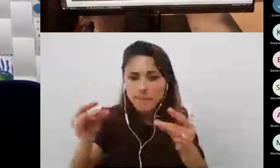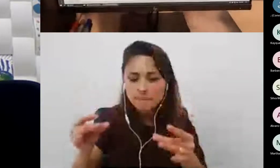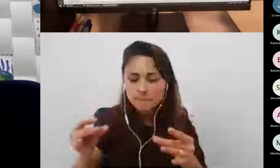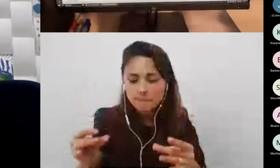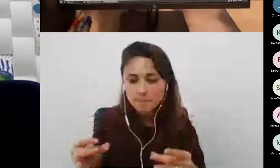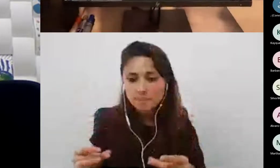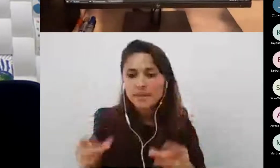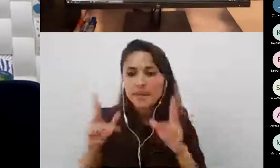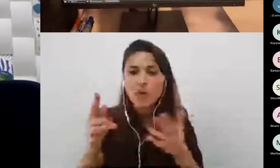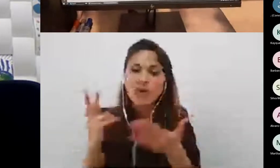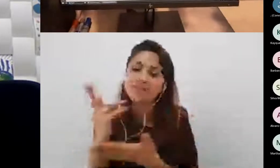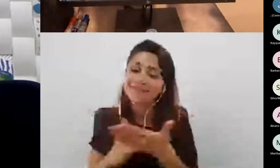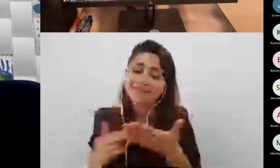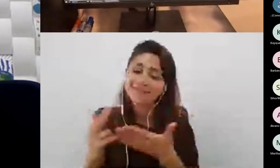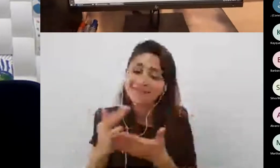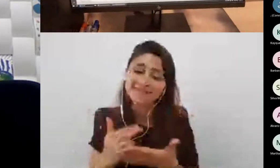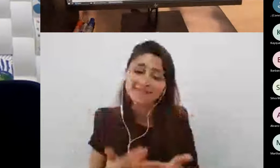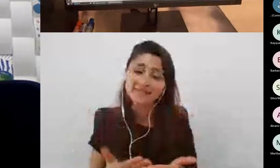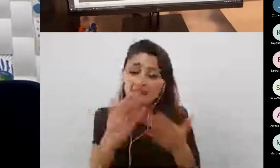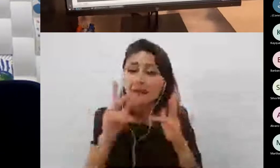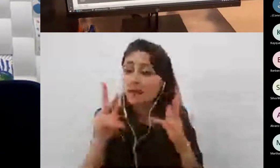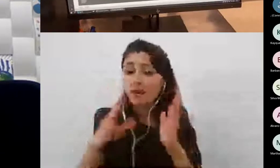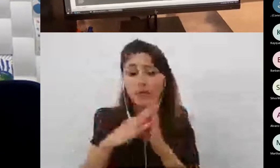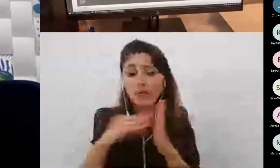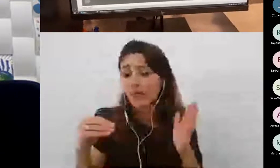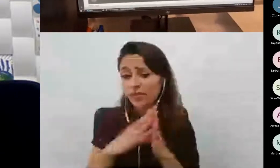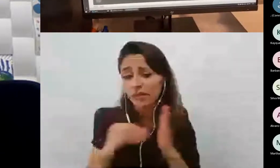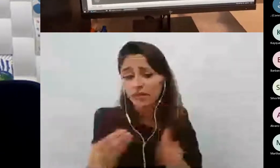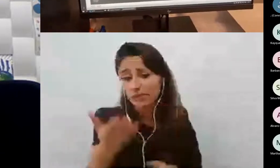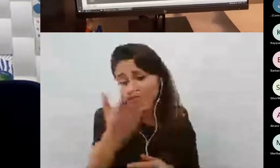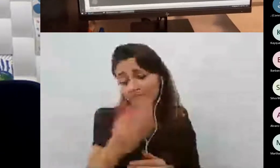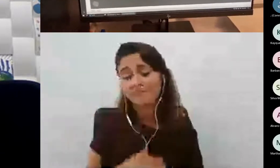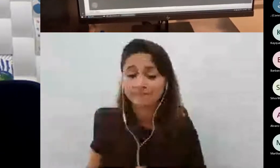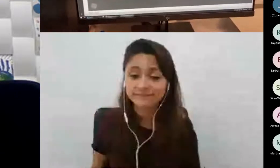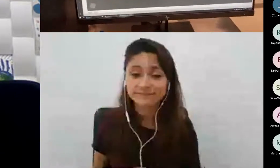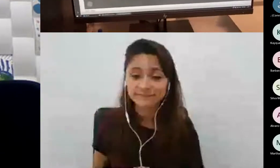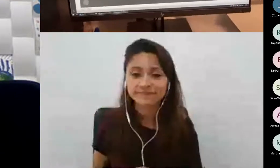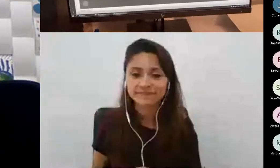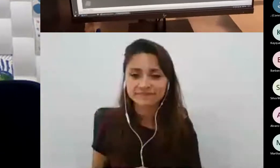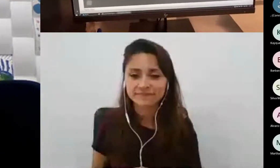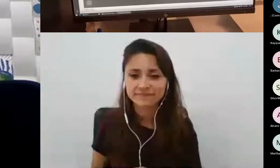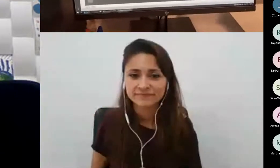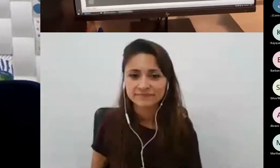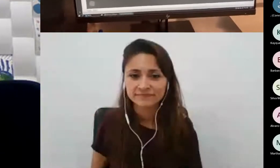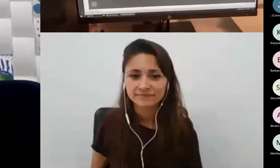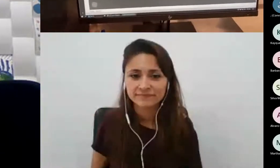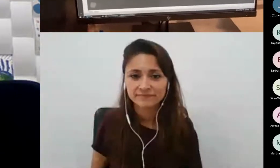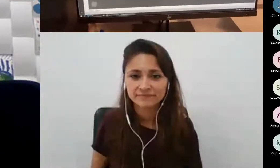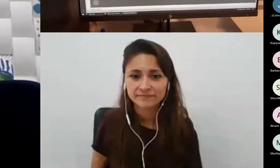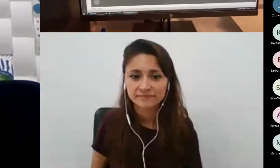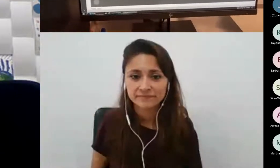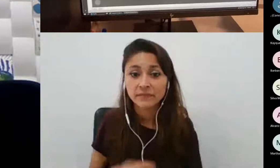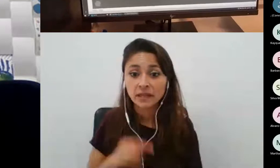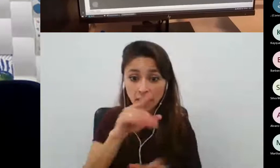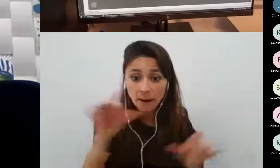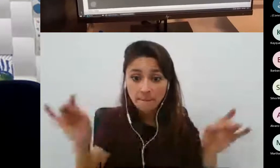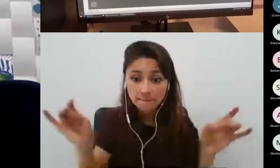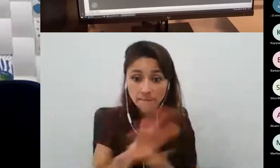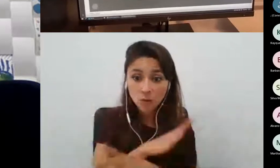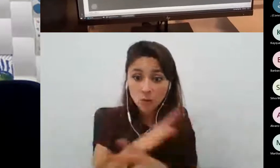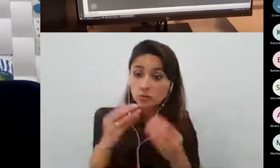desenho e faz esse conceito desse modelo matemático. Esse modelo matemático prototipado, a gente consegue mandar para o